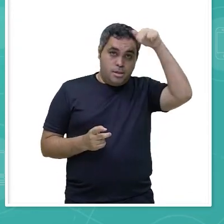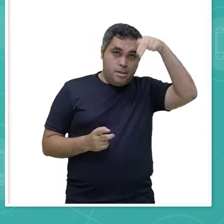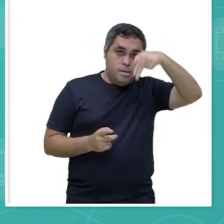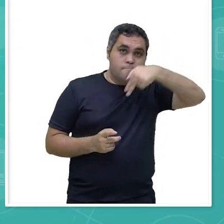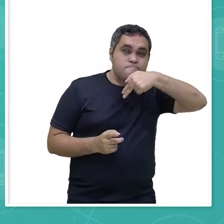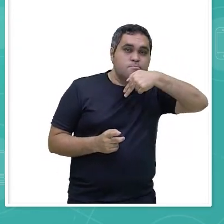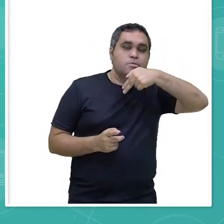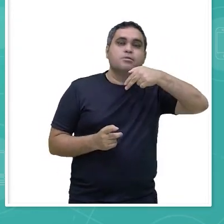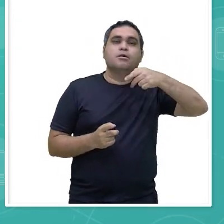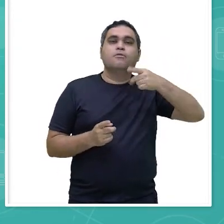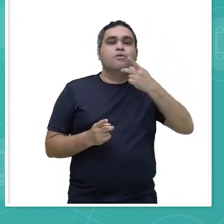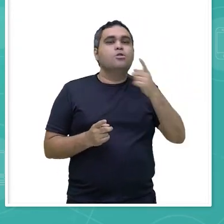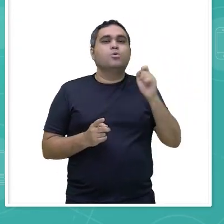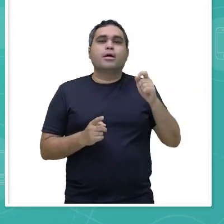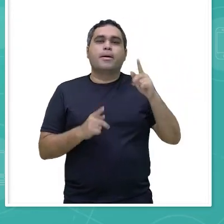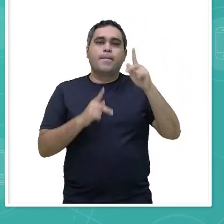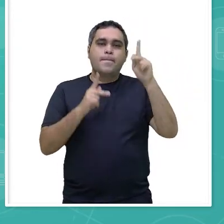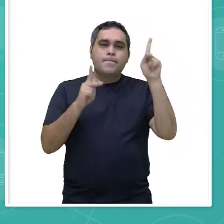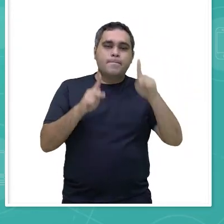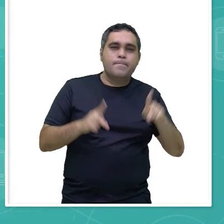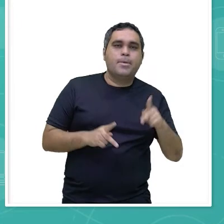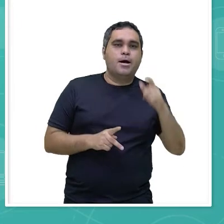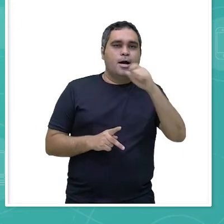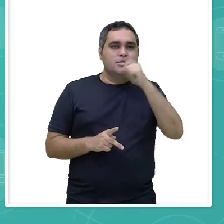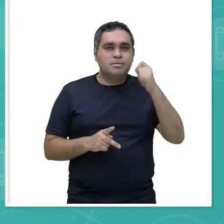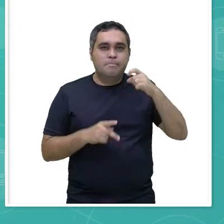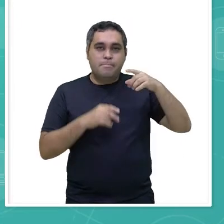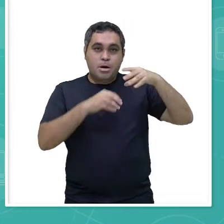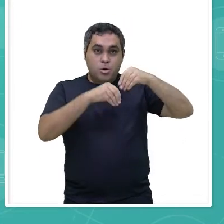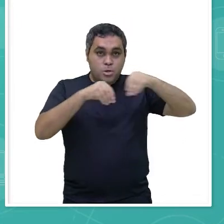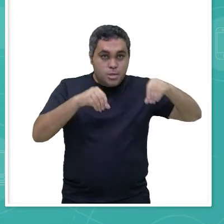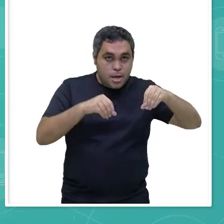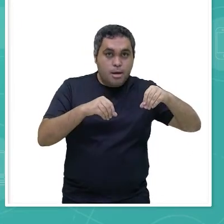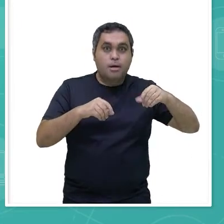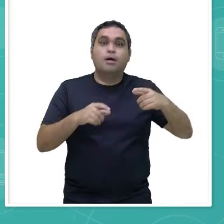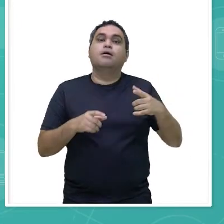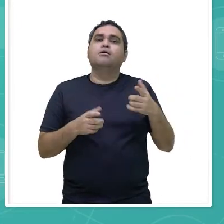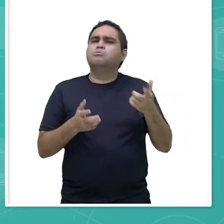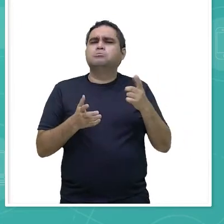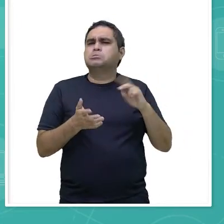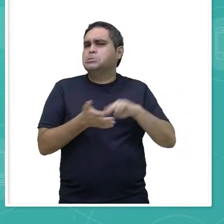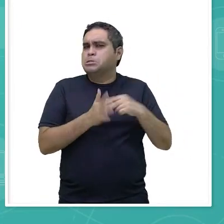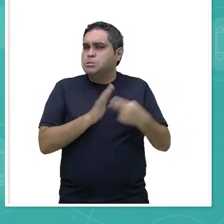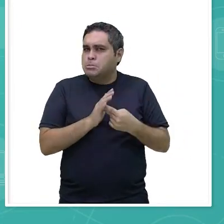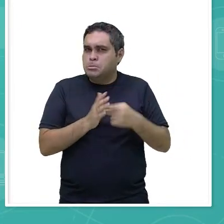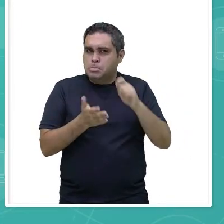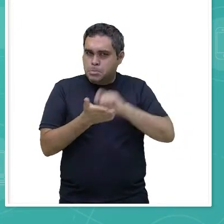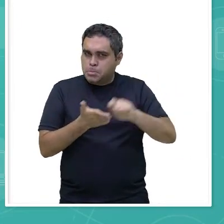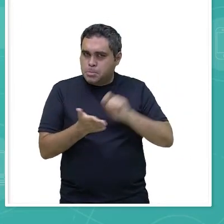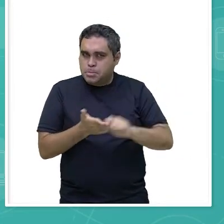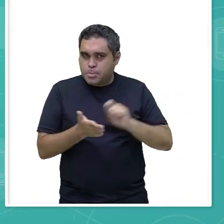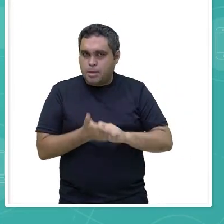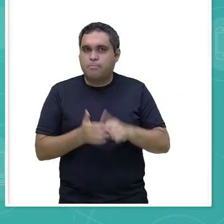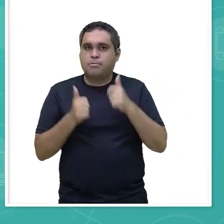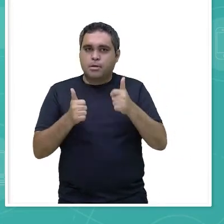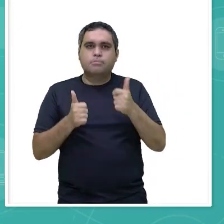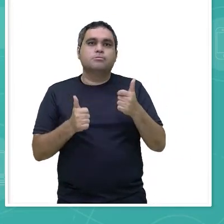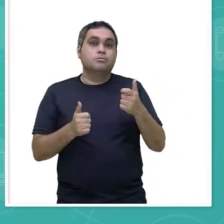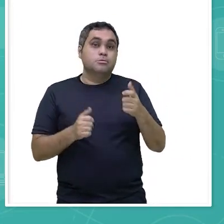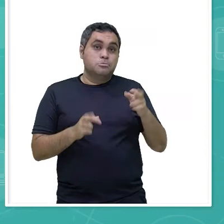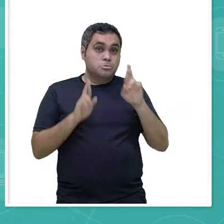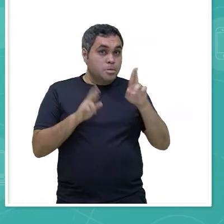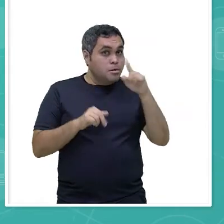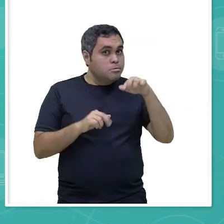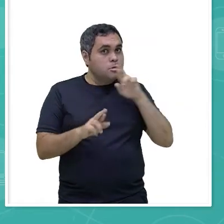paz e terra? Então, estou curiosa para ler as respostas de vocês aqui no chat. Ah, professora, eu não quero escrever no chat. Bota lá no privado que a gente